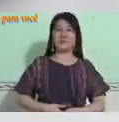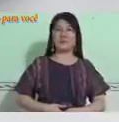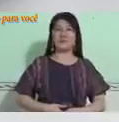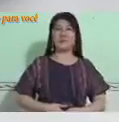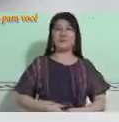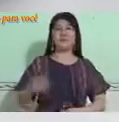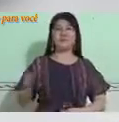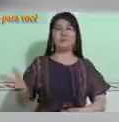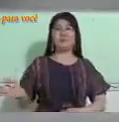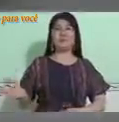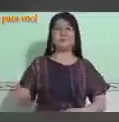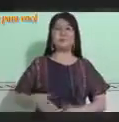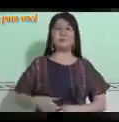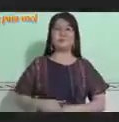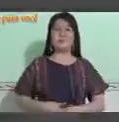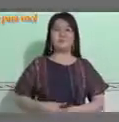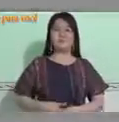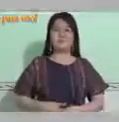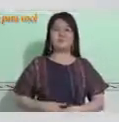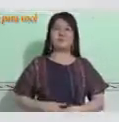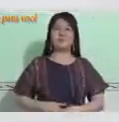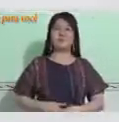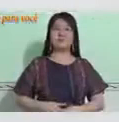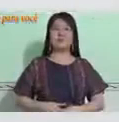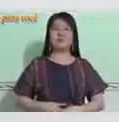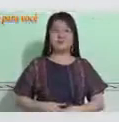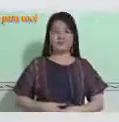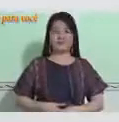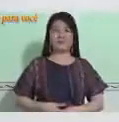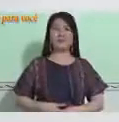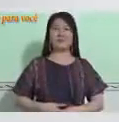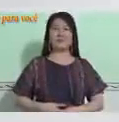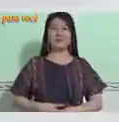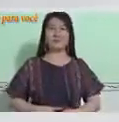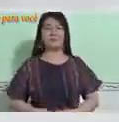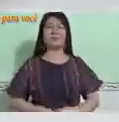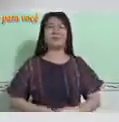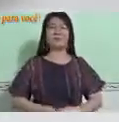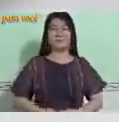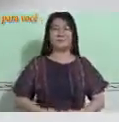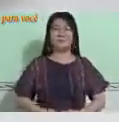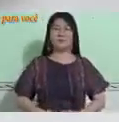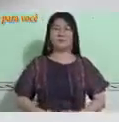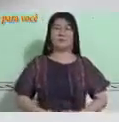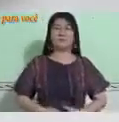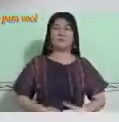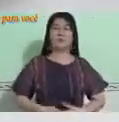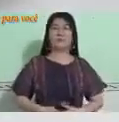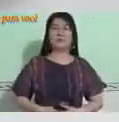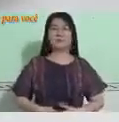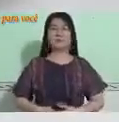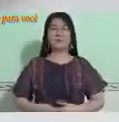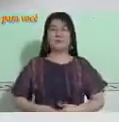Apesar de poder ser usado na ventilação não invasiva, vírgula, este aparelho é mais usado para controlar a respiração de pessoas